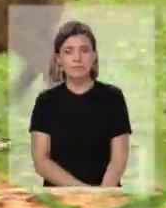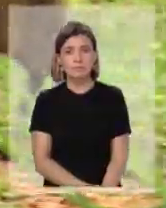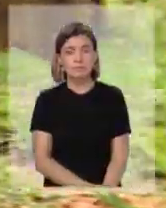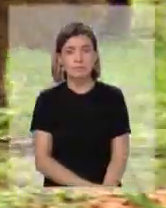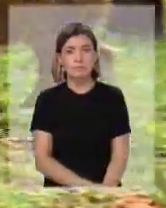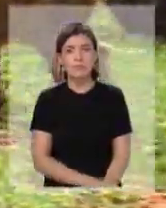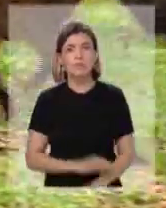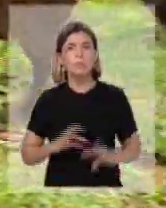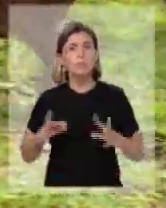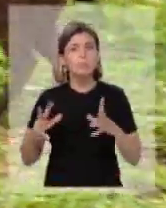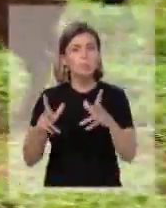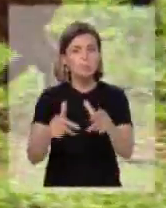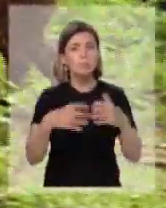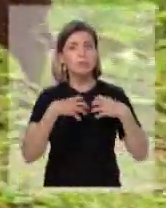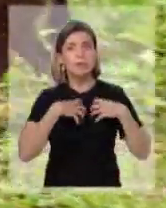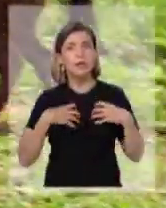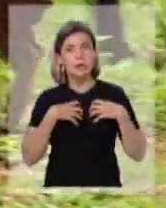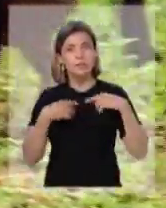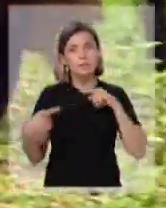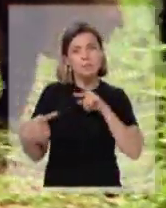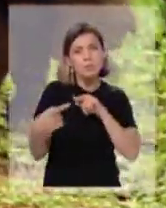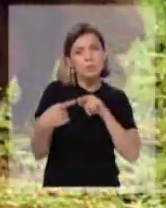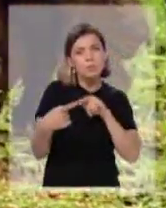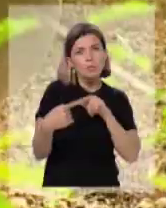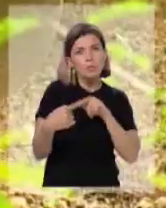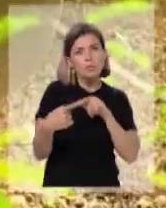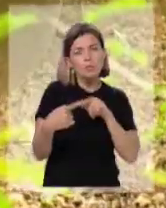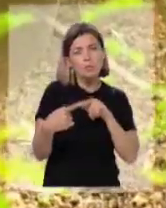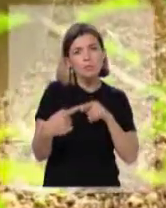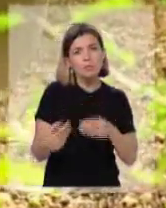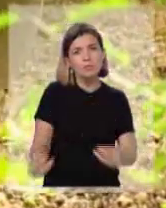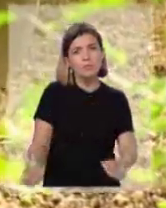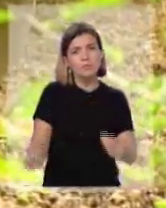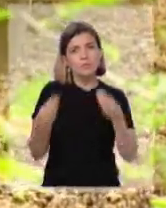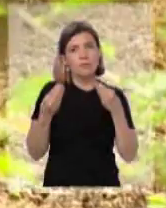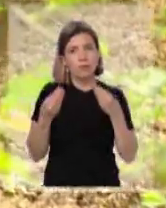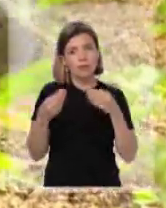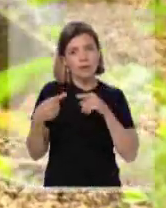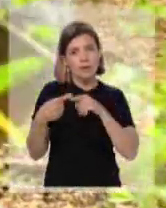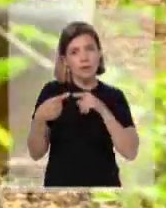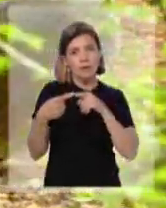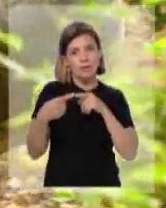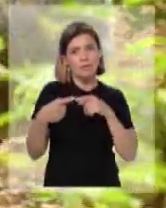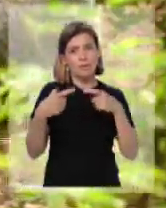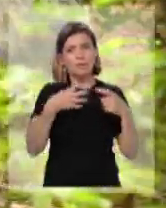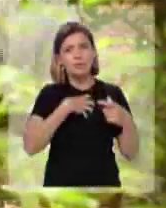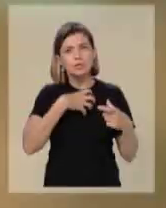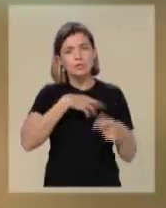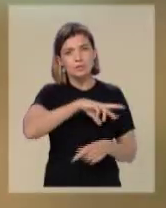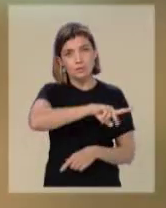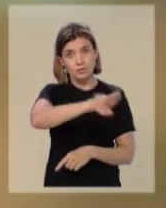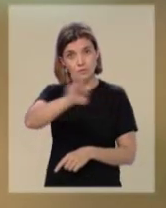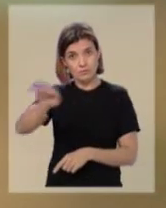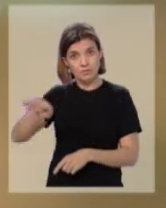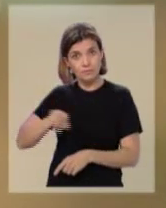De qualquer maneira, todas essas adaptações dão aos animais uma gama bastante diversificada de